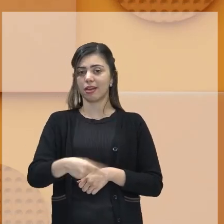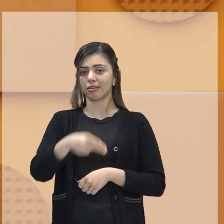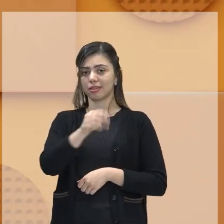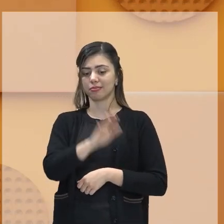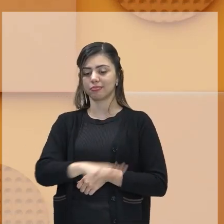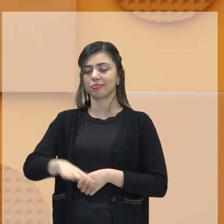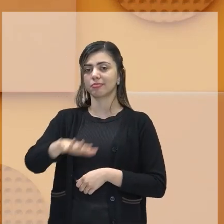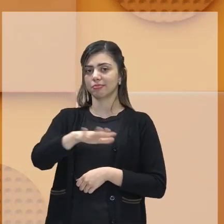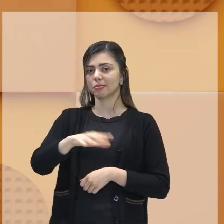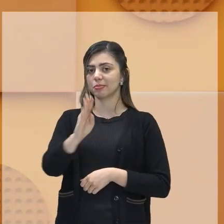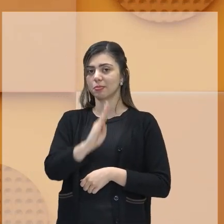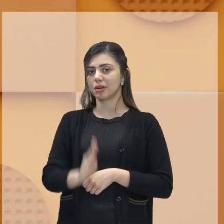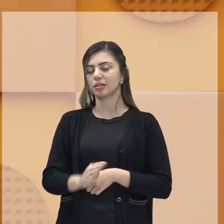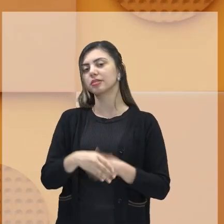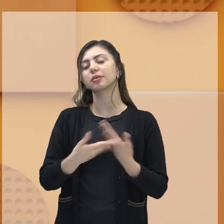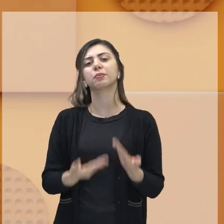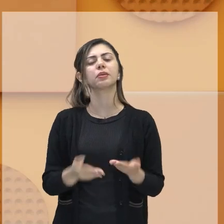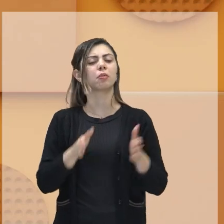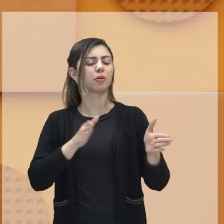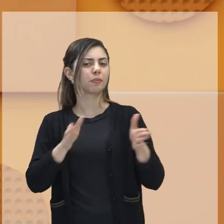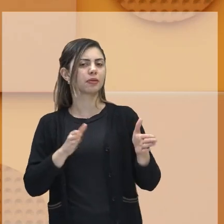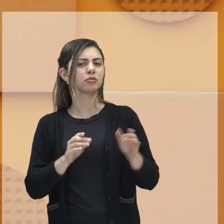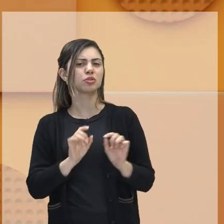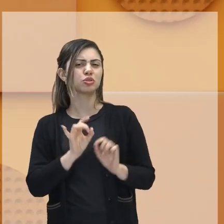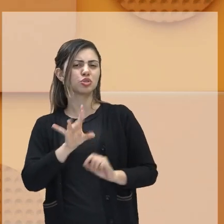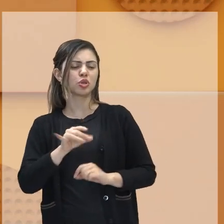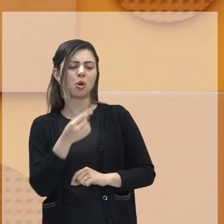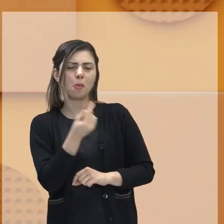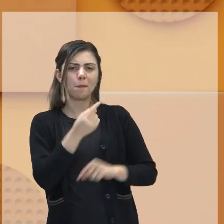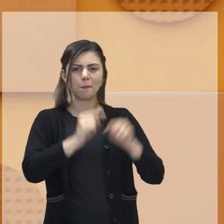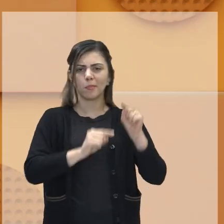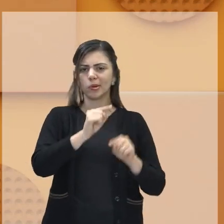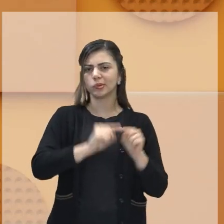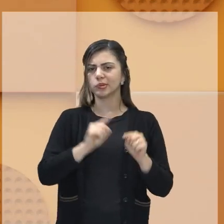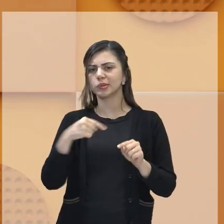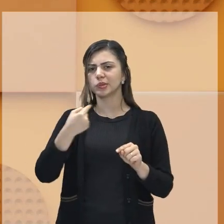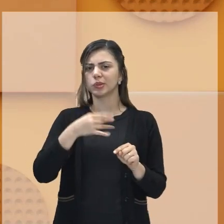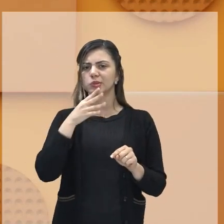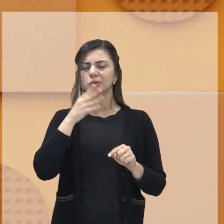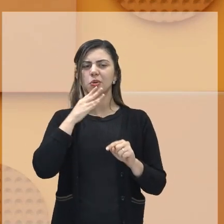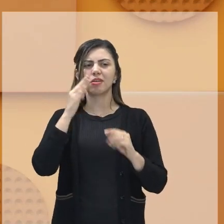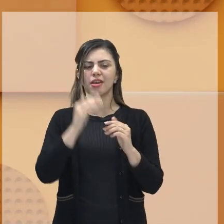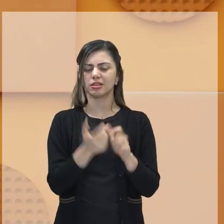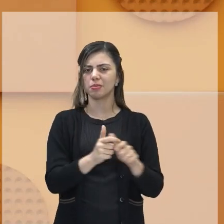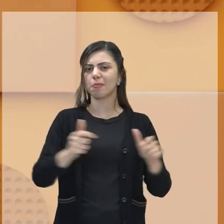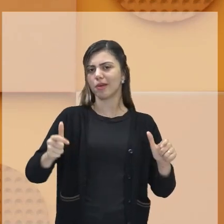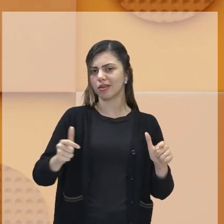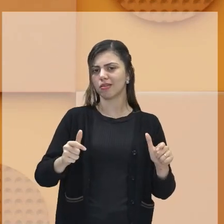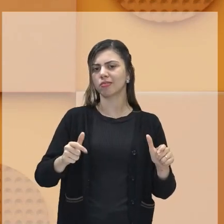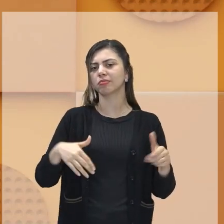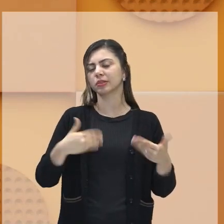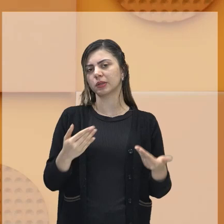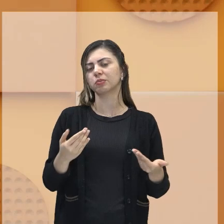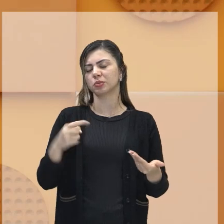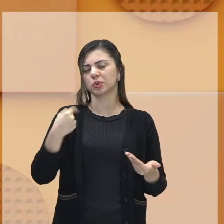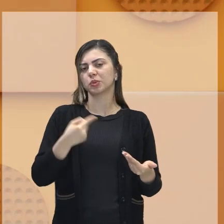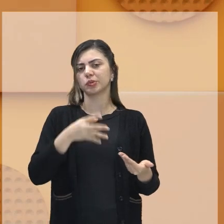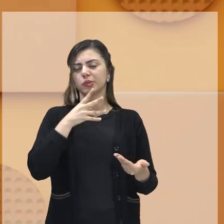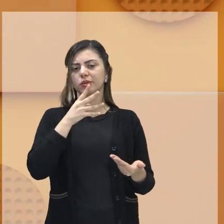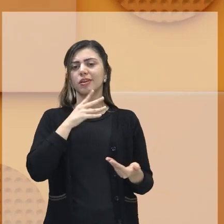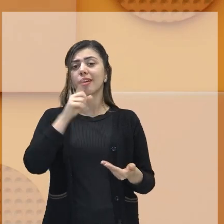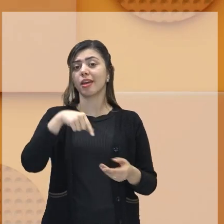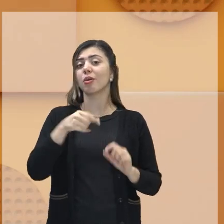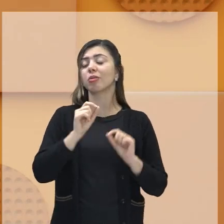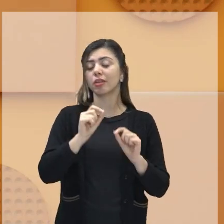Não quer dizer que era somente esse produto, que era conhecido como produto rei, chamado por alguns assim, que era o